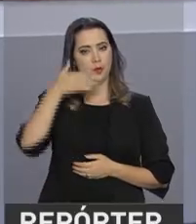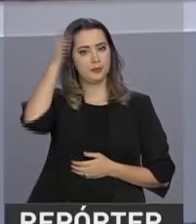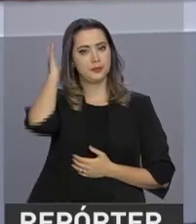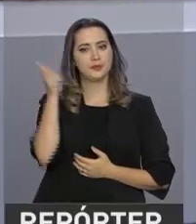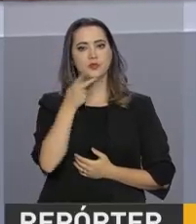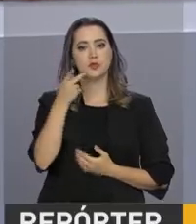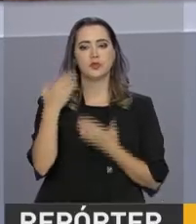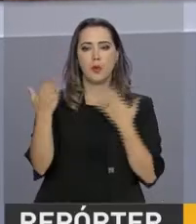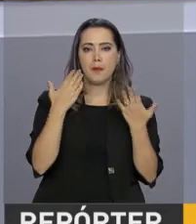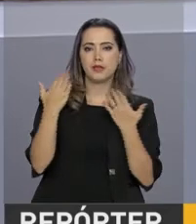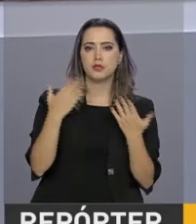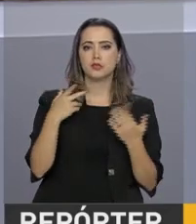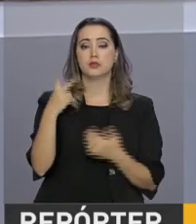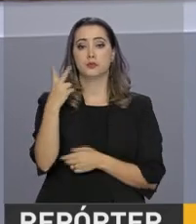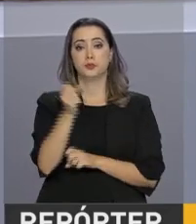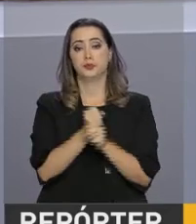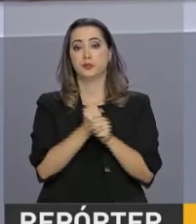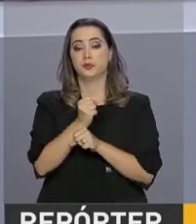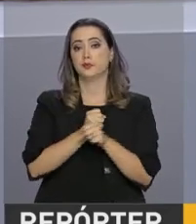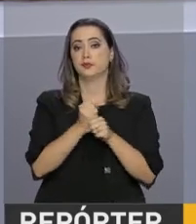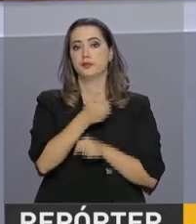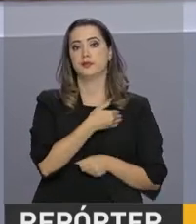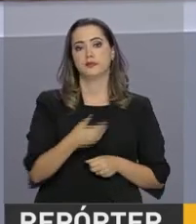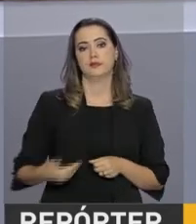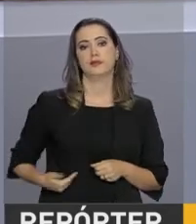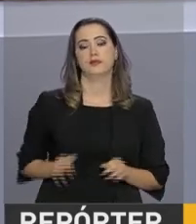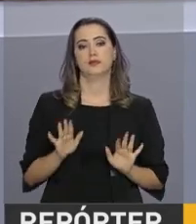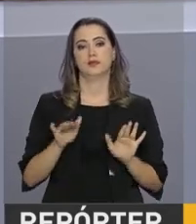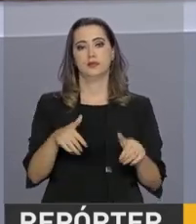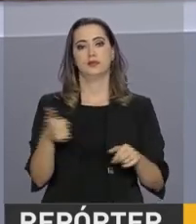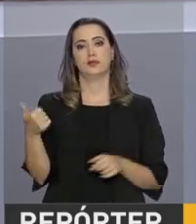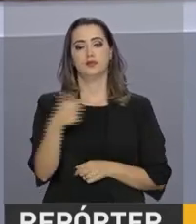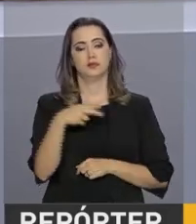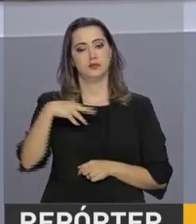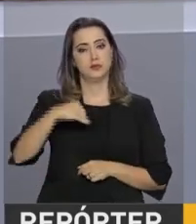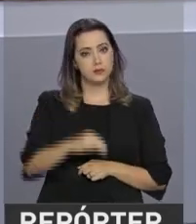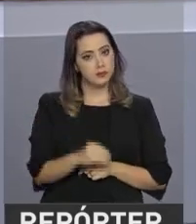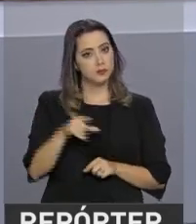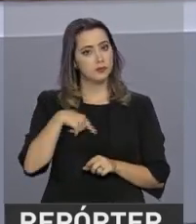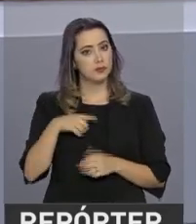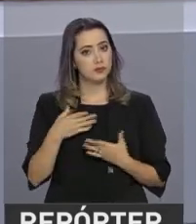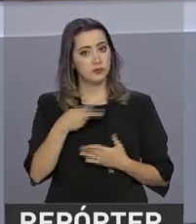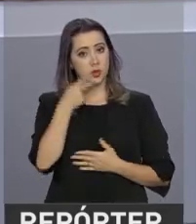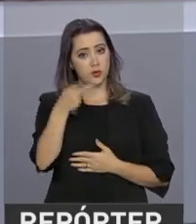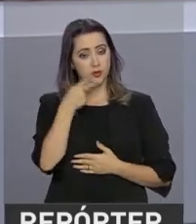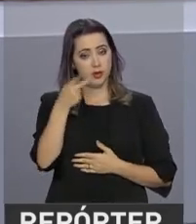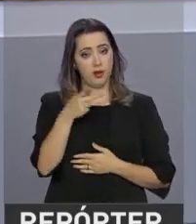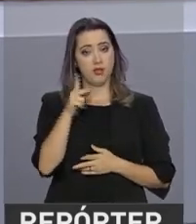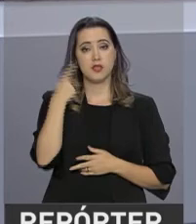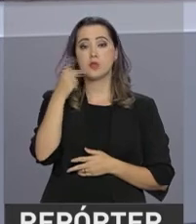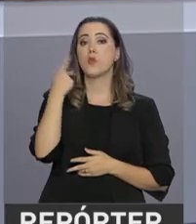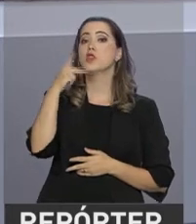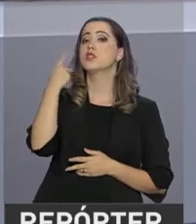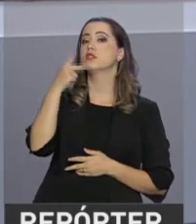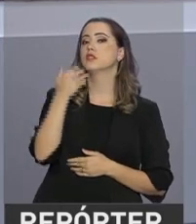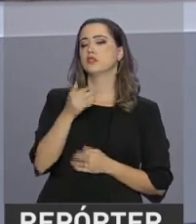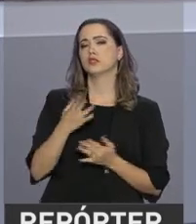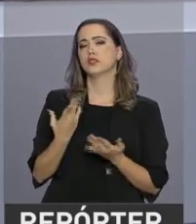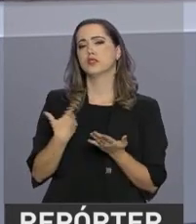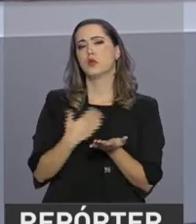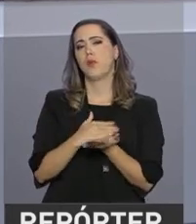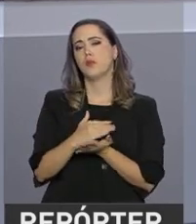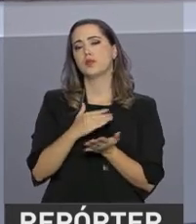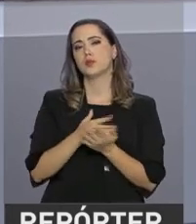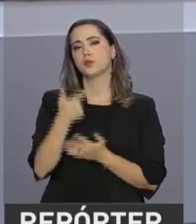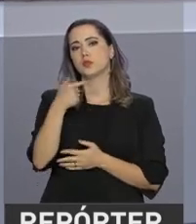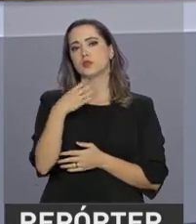michel temer fez uma avaliação dos dois anos de governo completados em 12 de maio ao destacar as políticas públicas implementadas nos